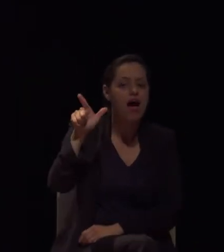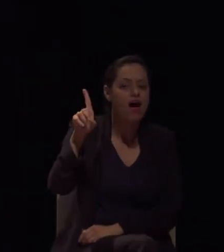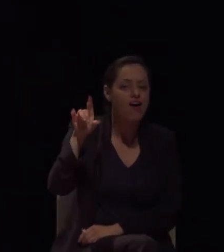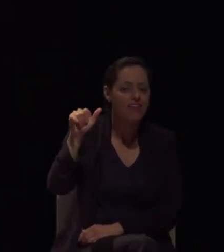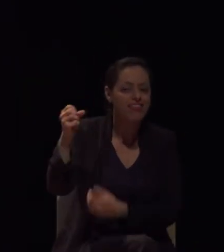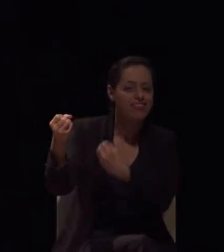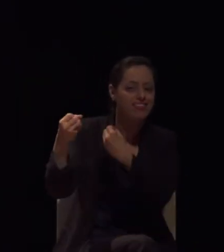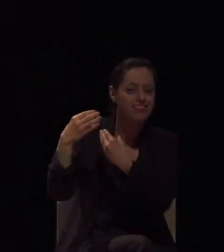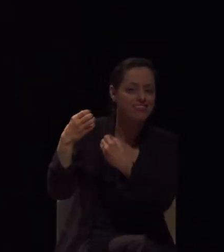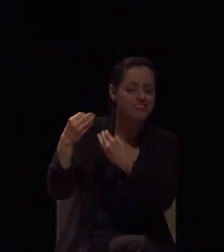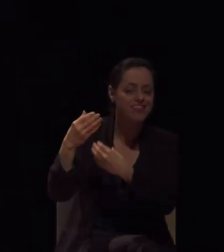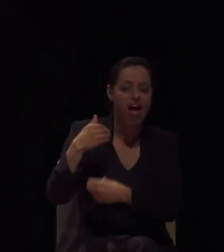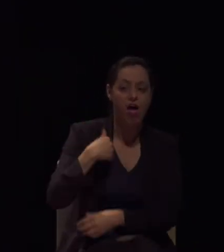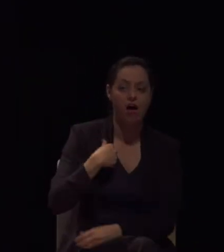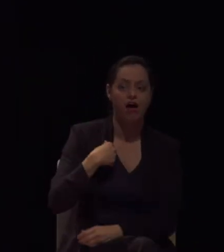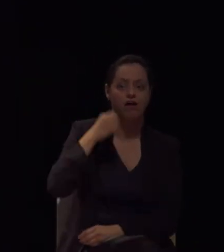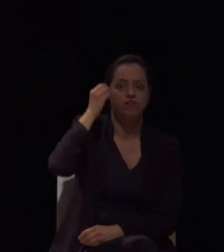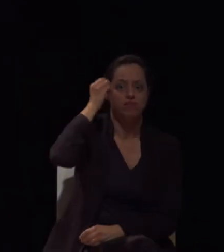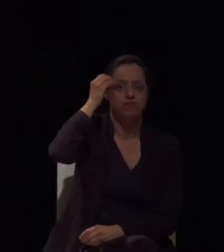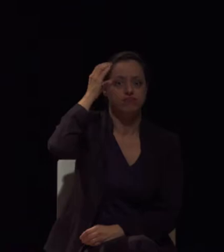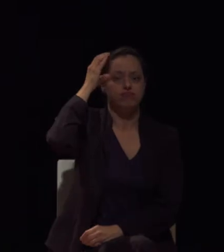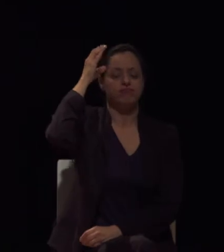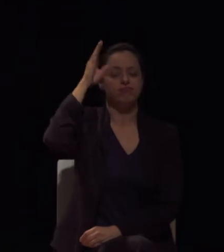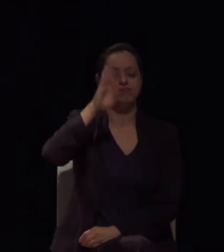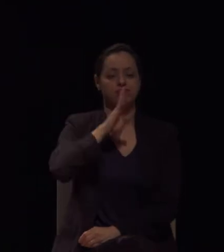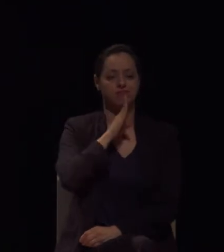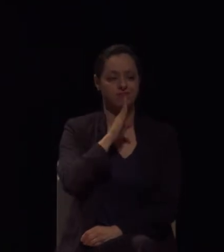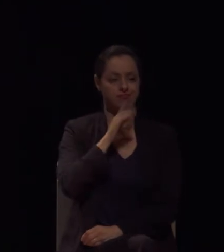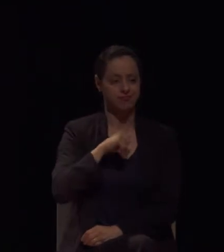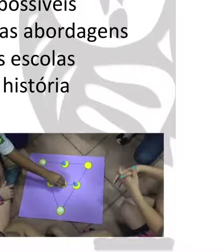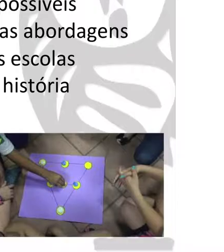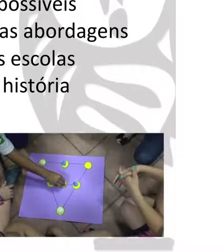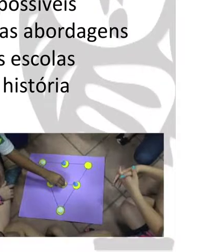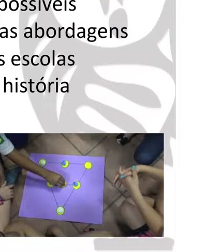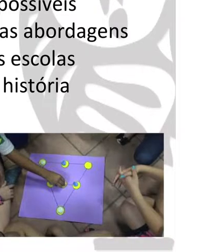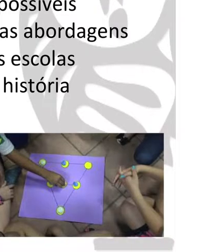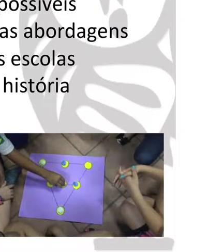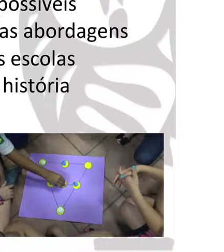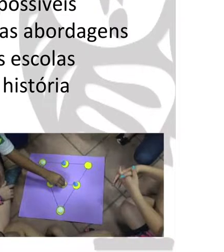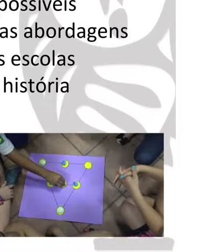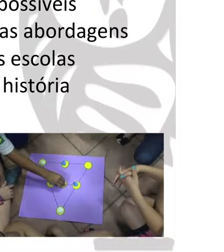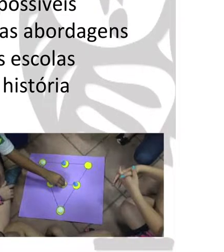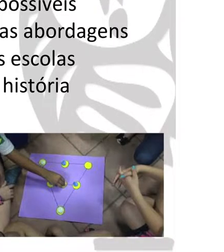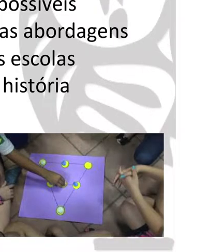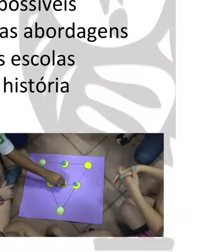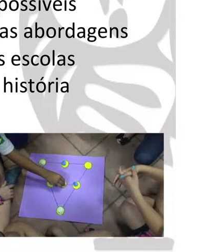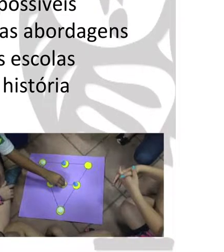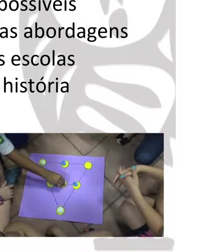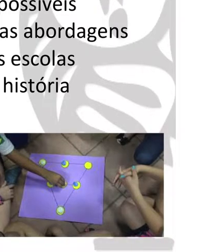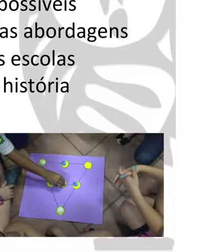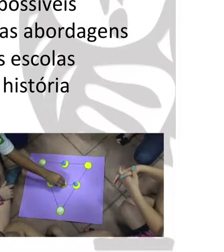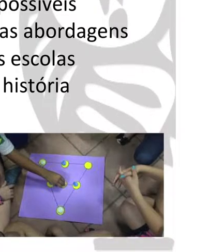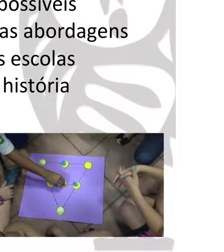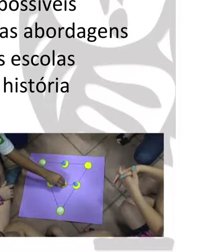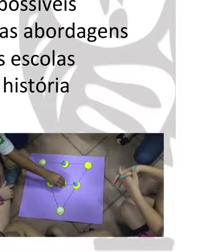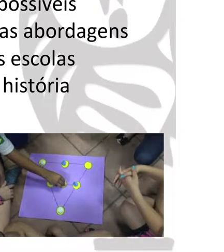né pode passar a segunda aplicação gente essa é perigosíssima